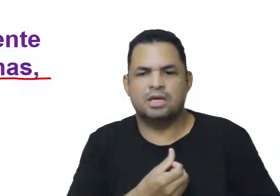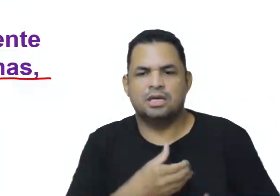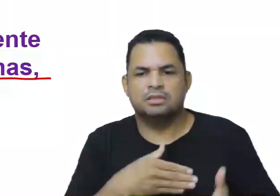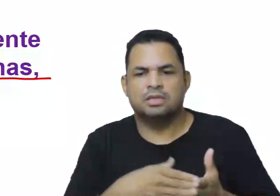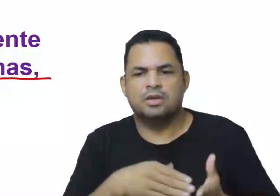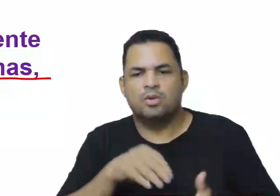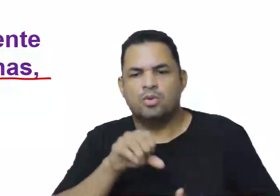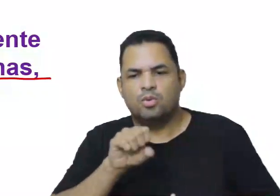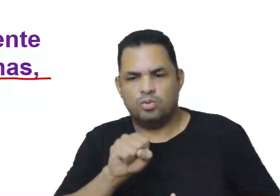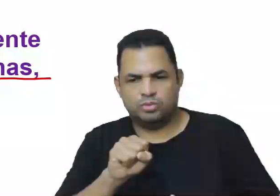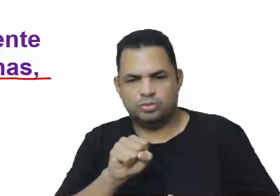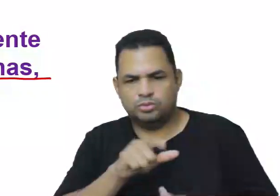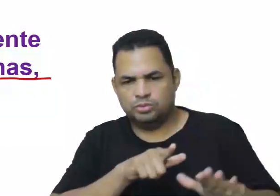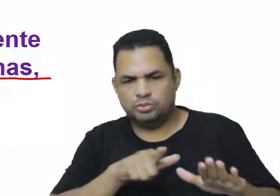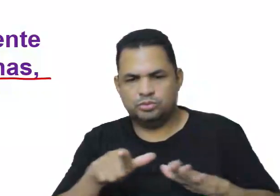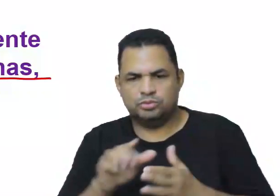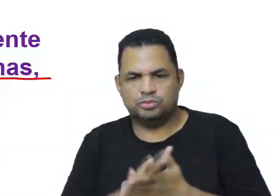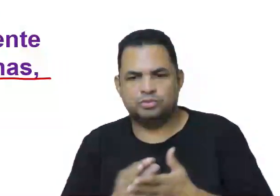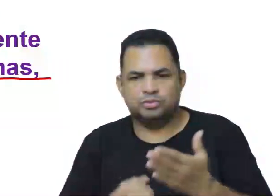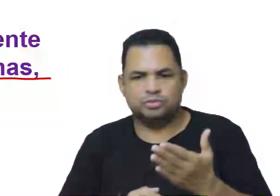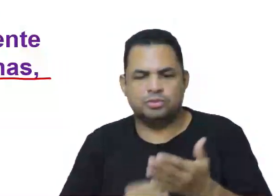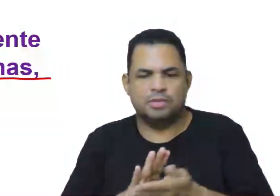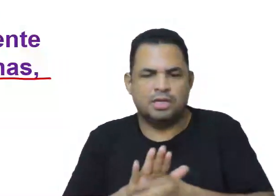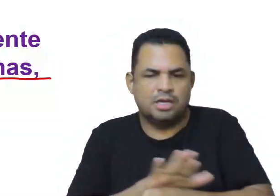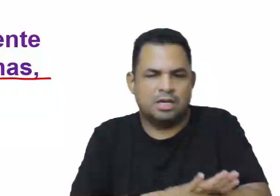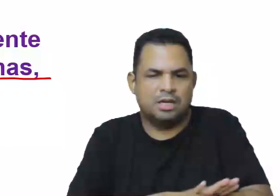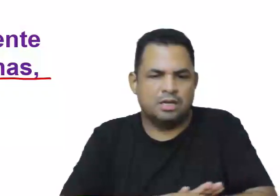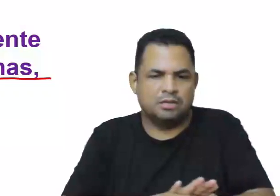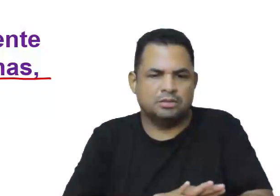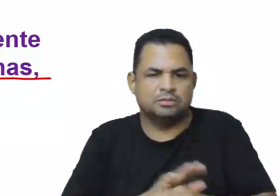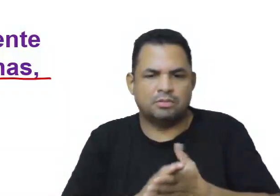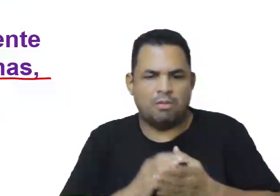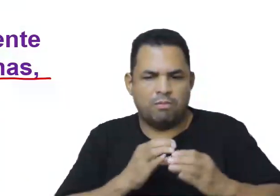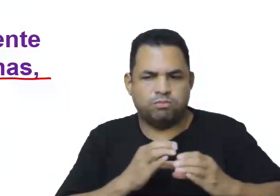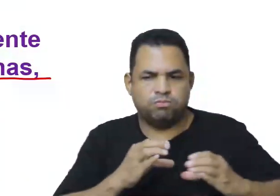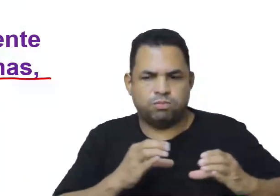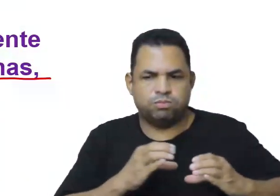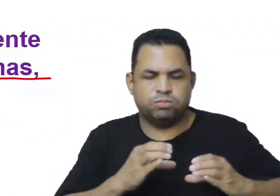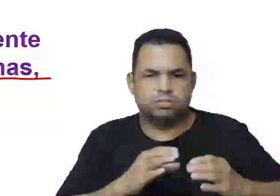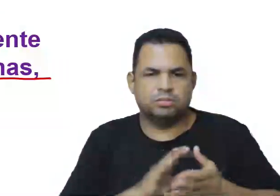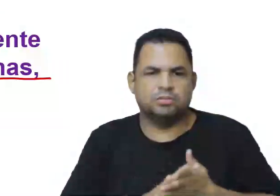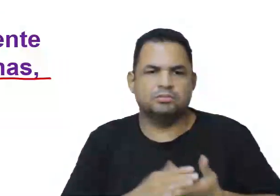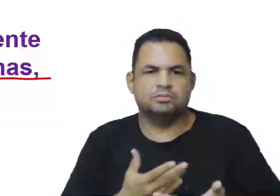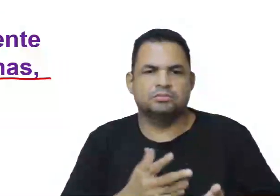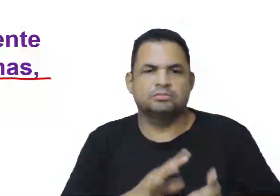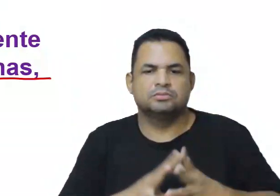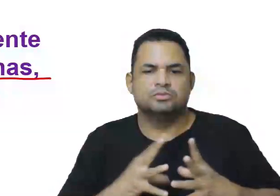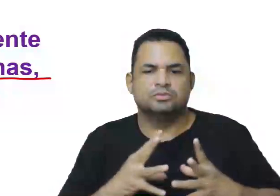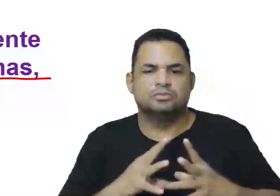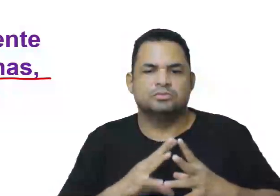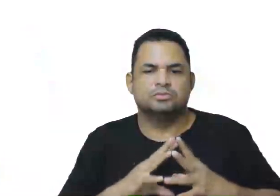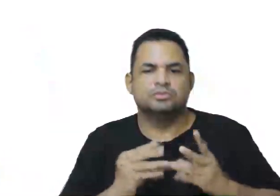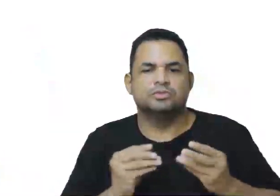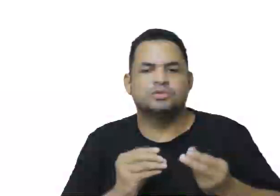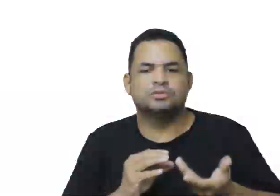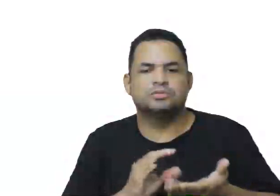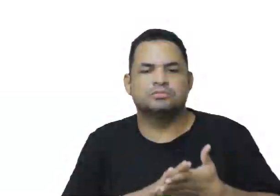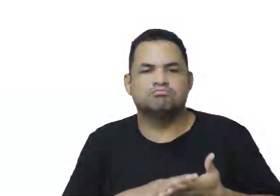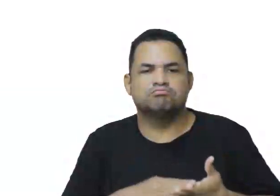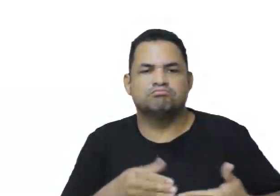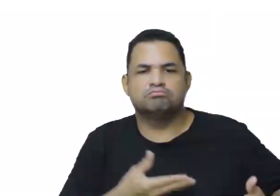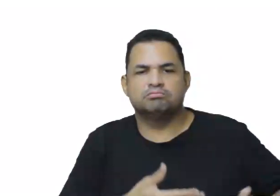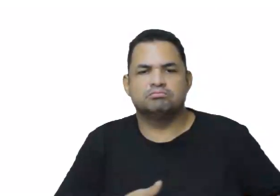6 a 8 semanas, né? Dando ao feto um aspecto liso e rechonchudo, né? Que todo bebezinho é fofinho, daquele jeito que a gente